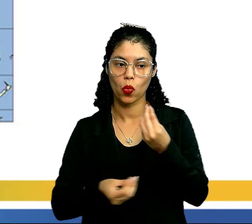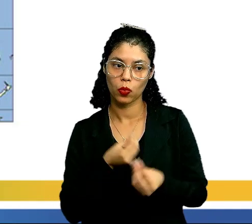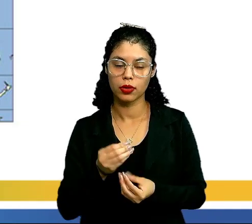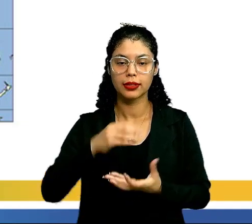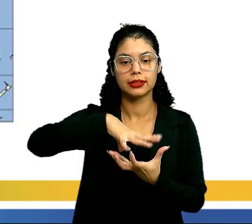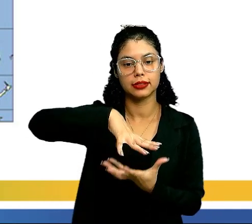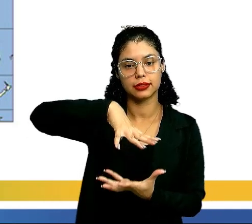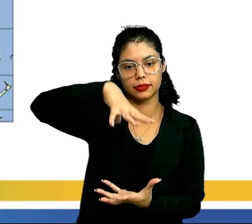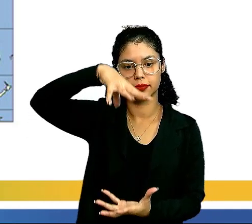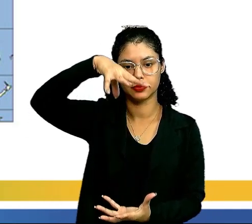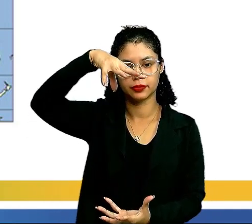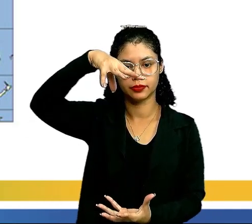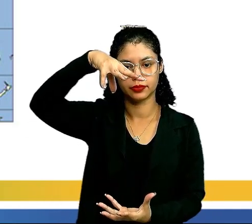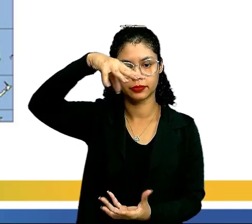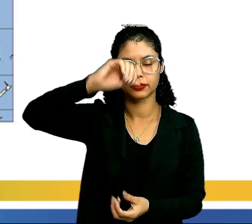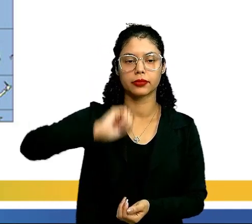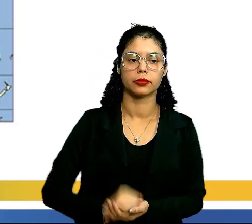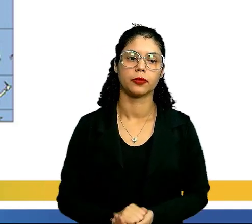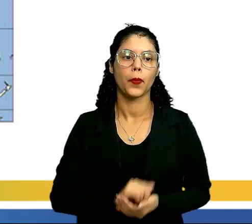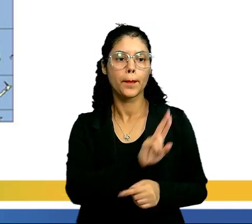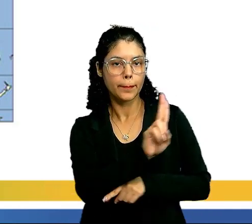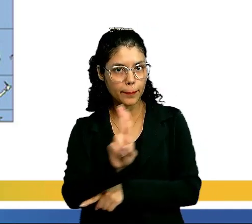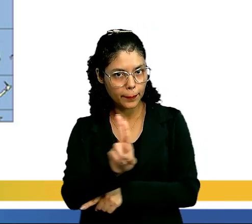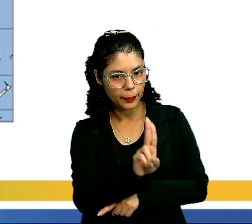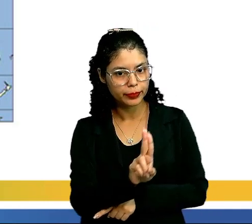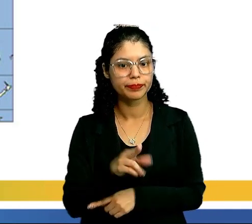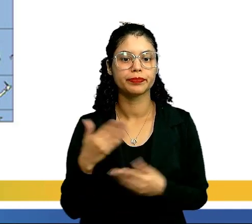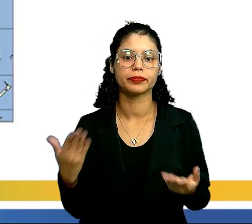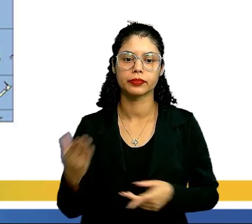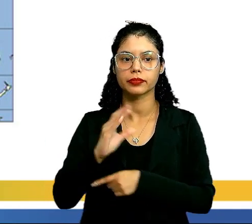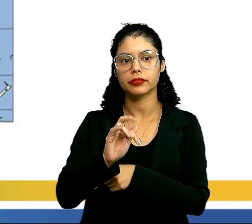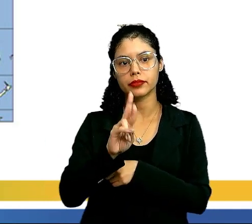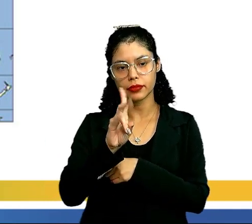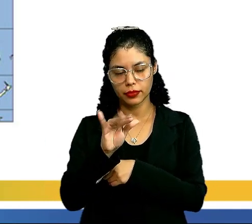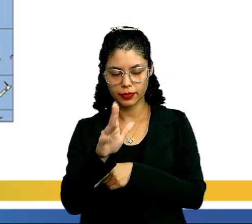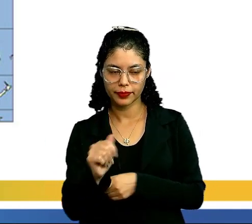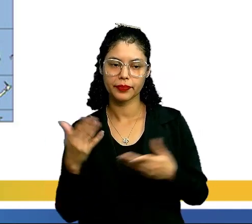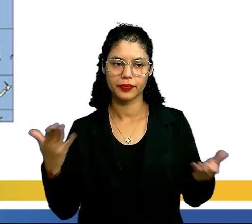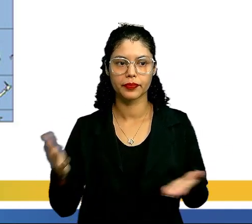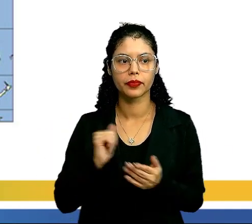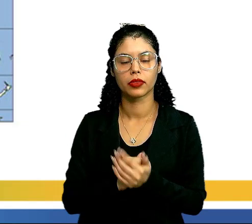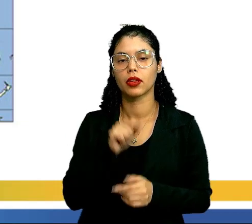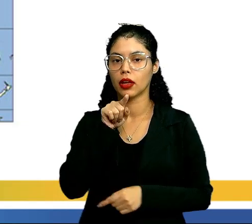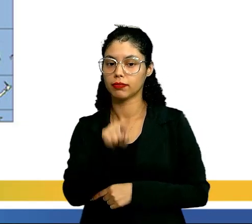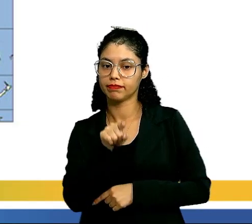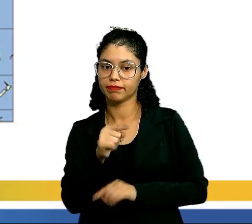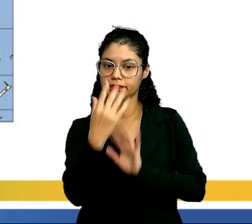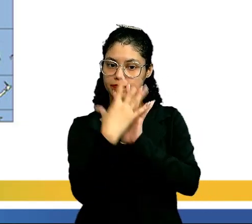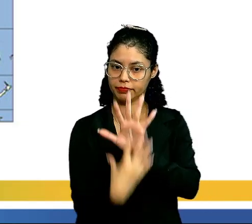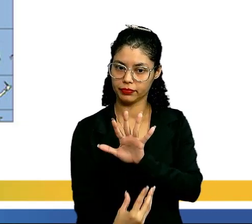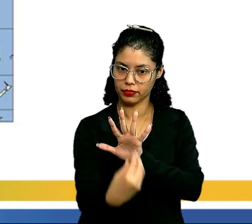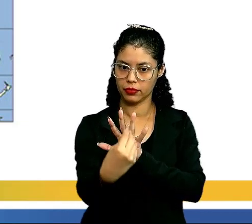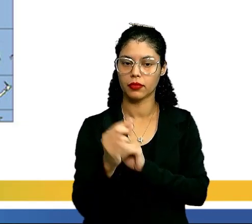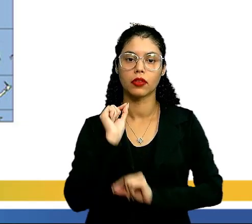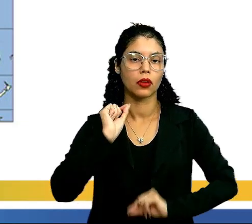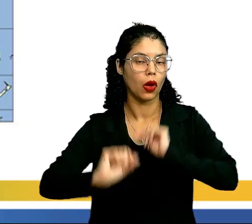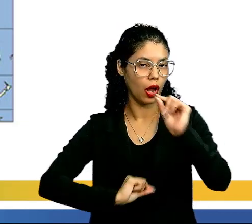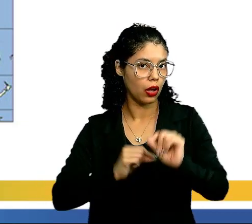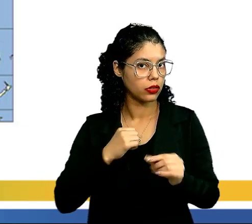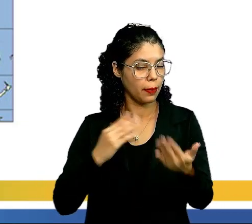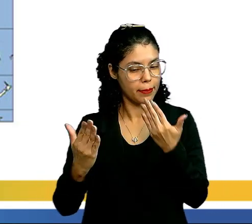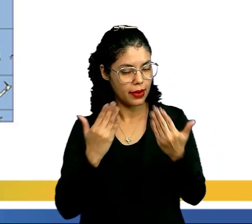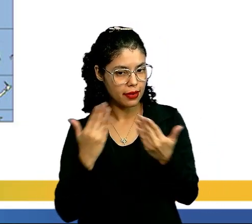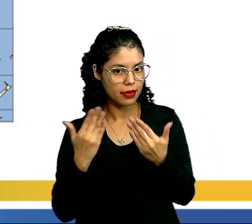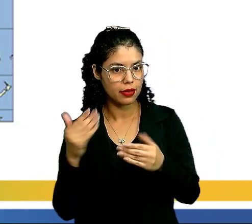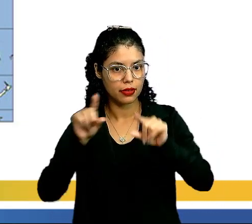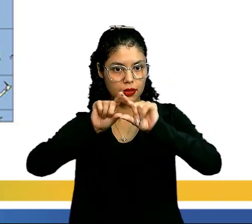sobre um cilindro. Por isso o nome projeção cilíndrica. Esse tipo de projeção tem